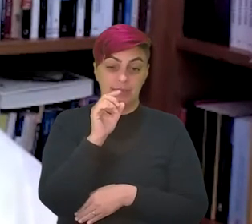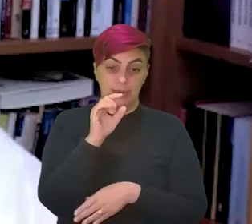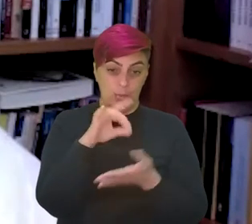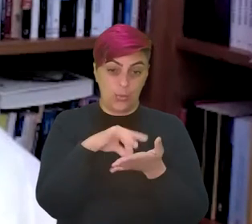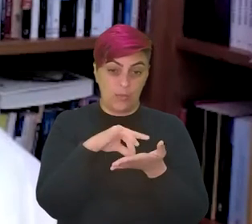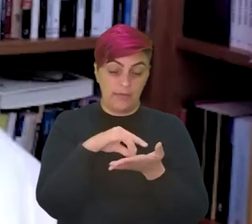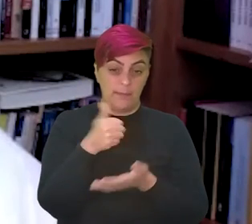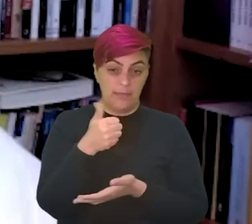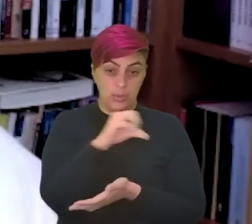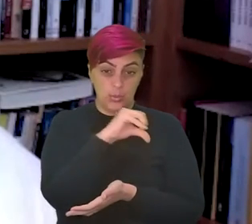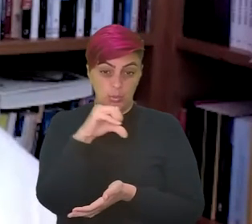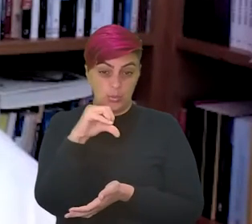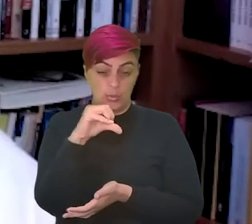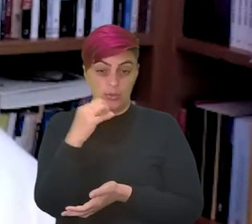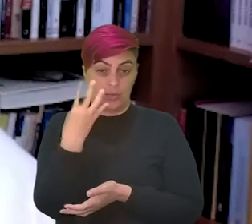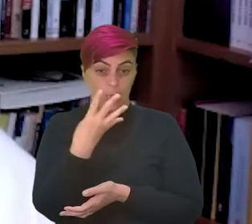1962, o original é de